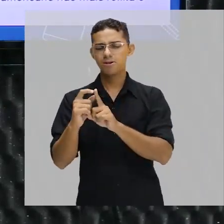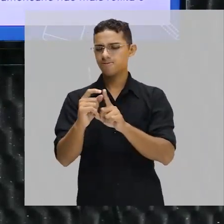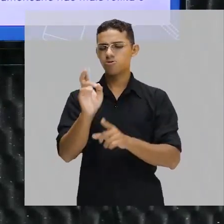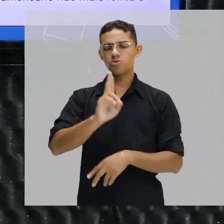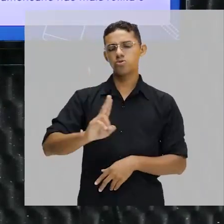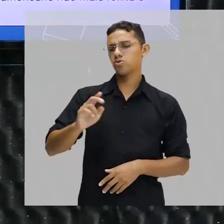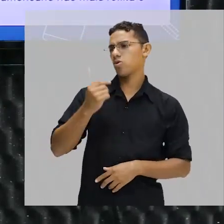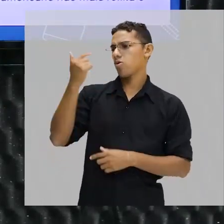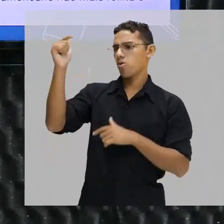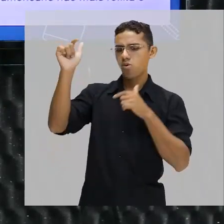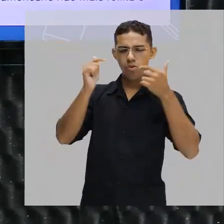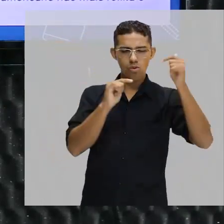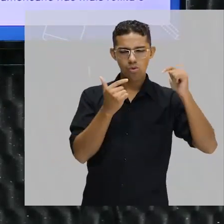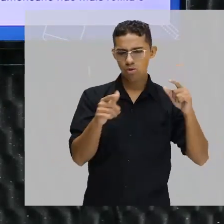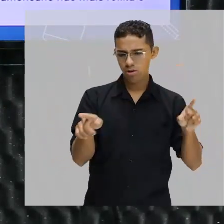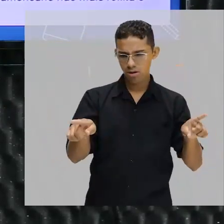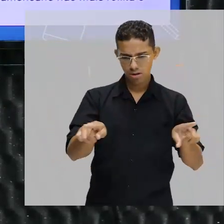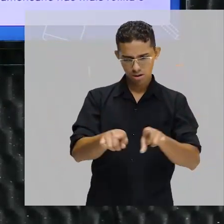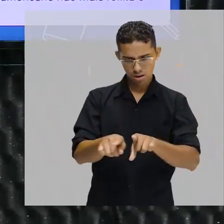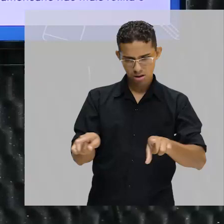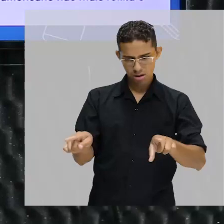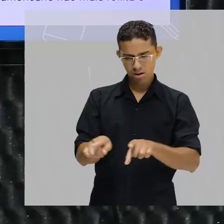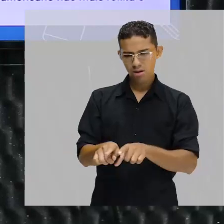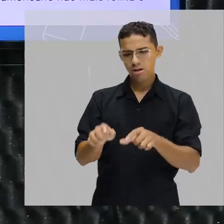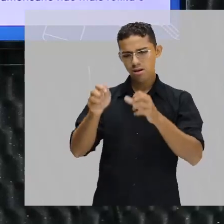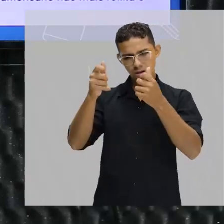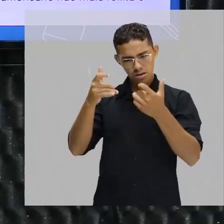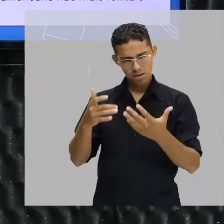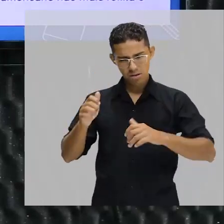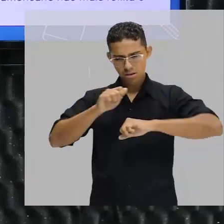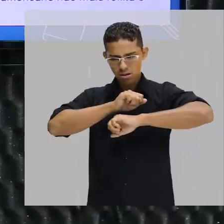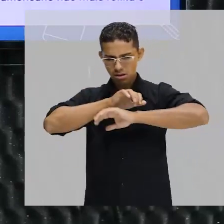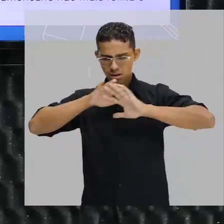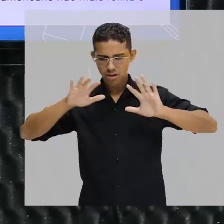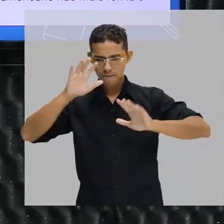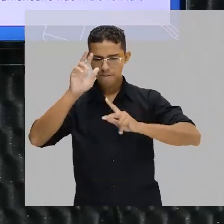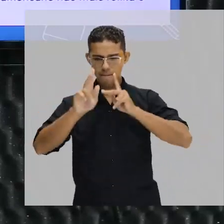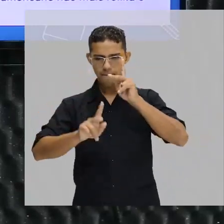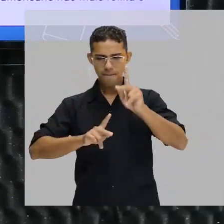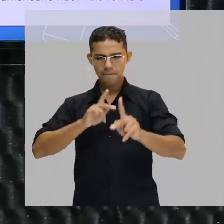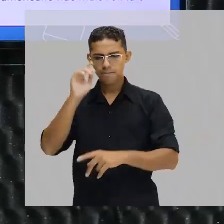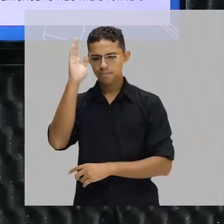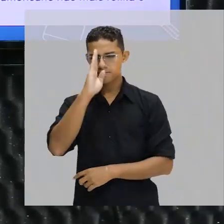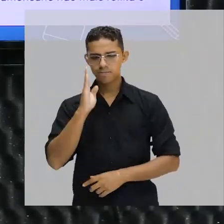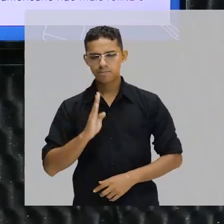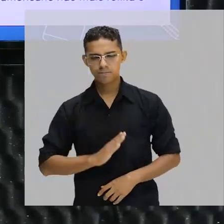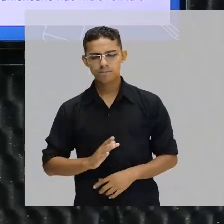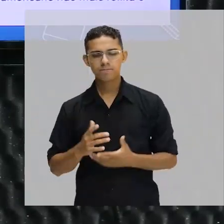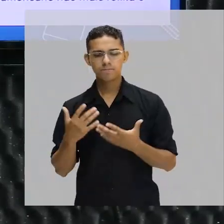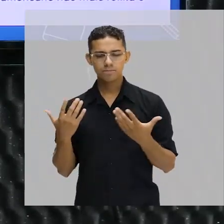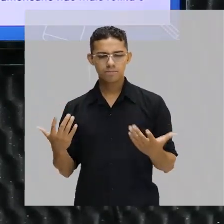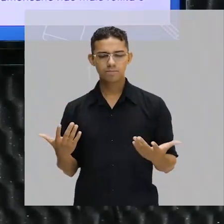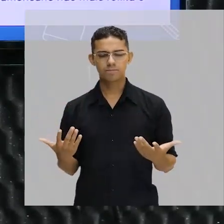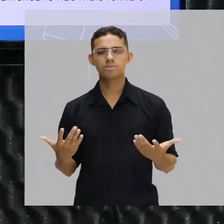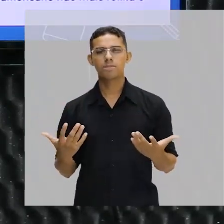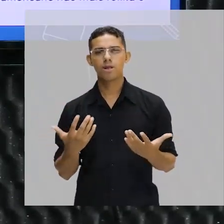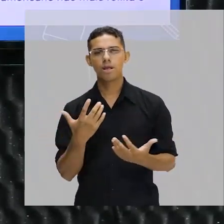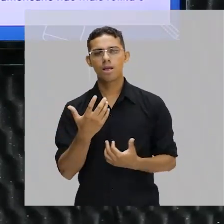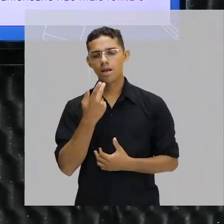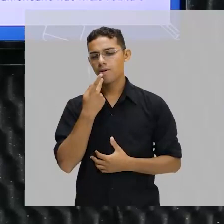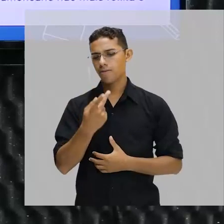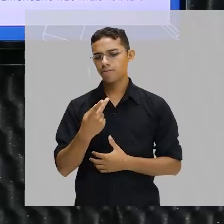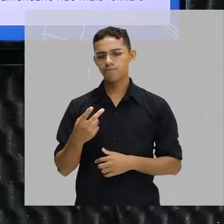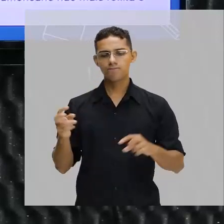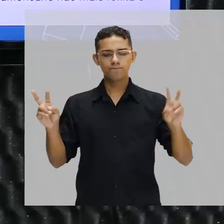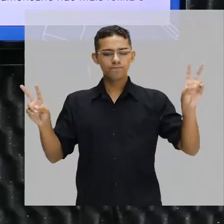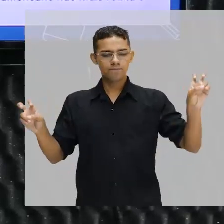utilizando outras palavras que claramente a gente consegue perceber que ela está falando da população brasileira, já que ela estava citando lá em